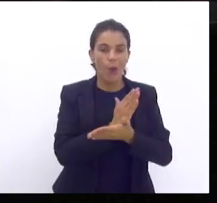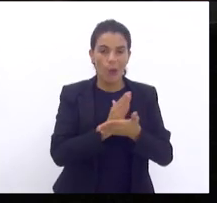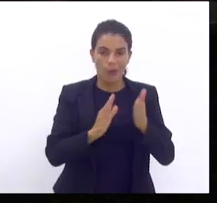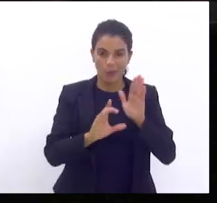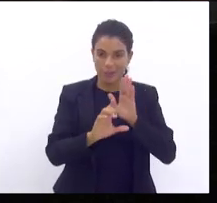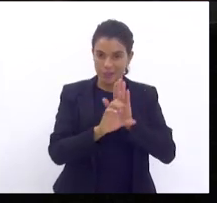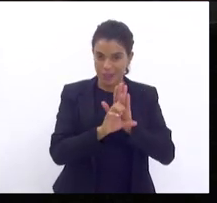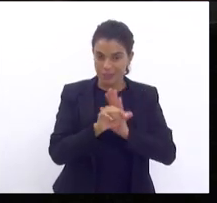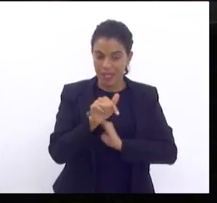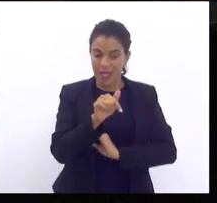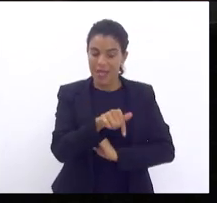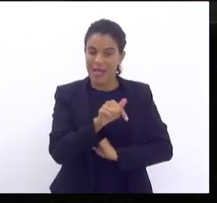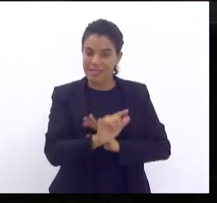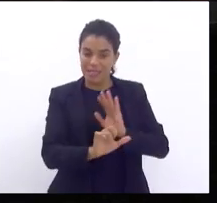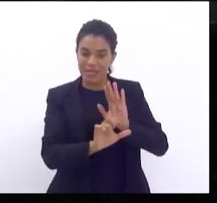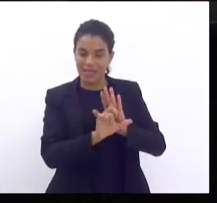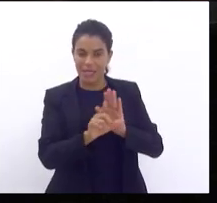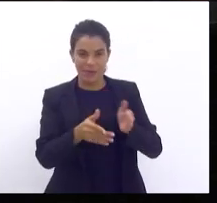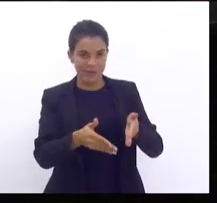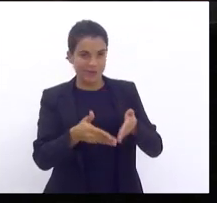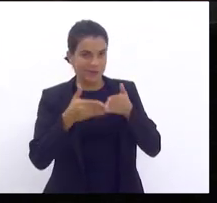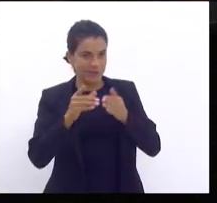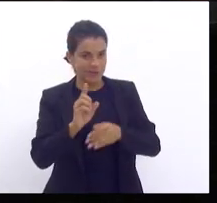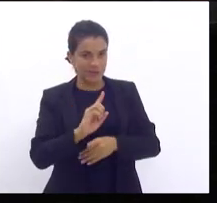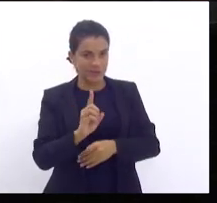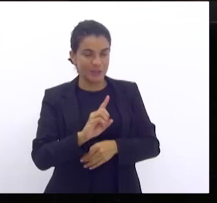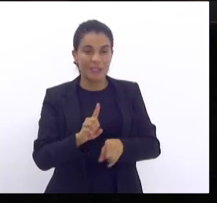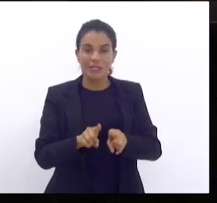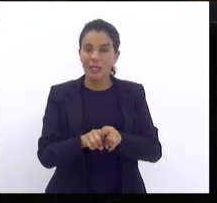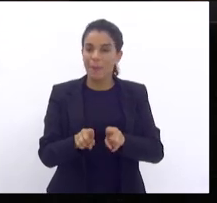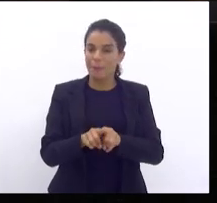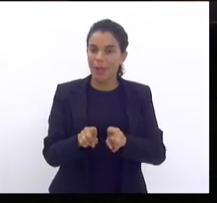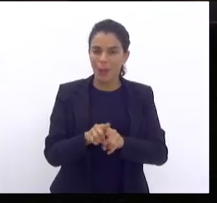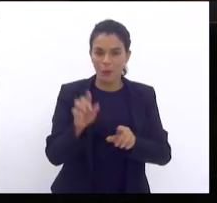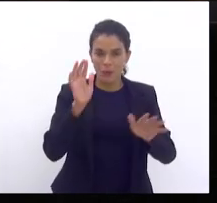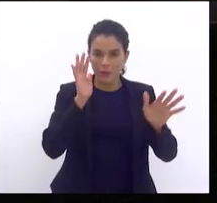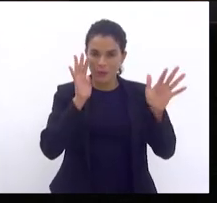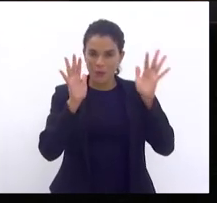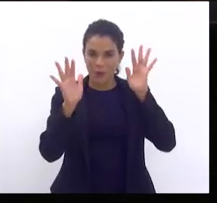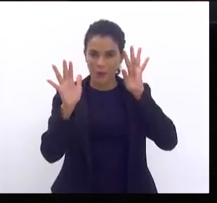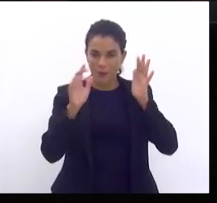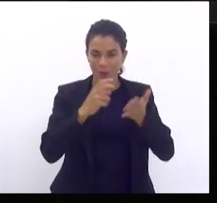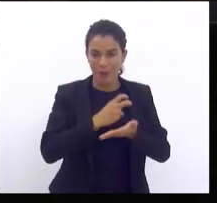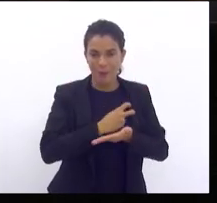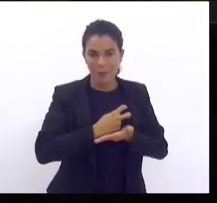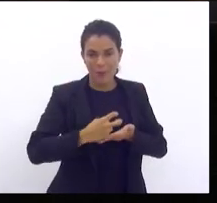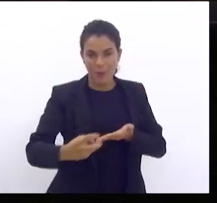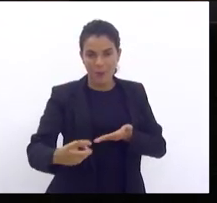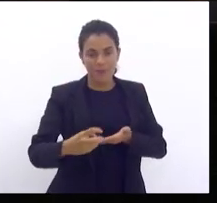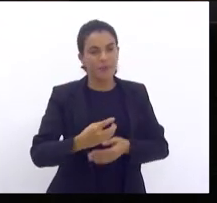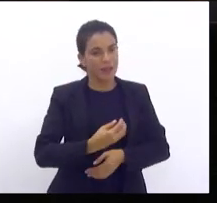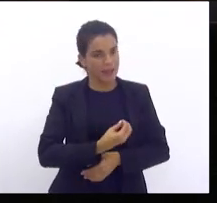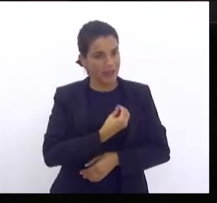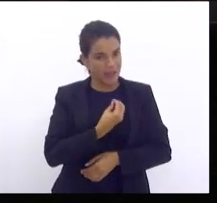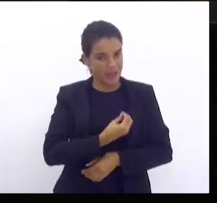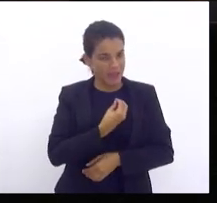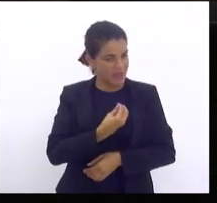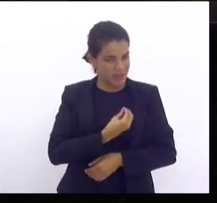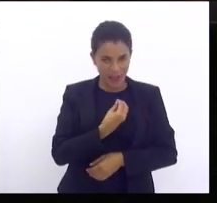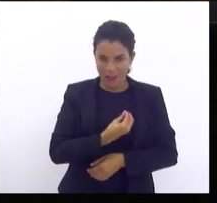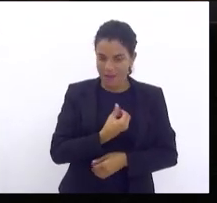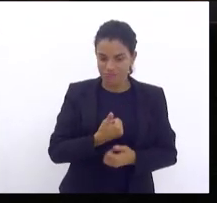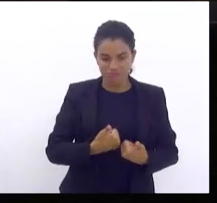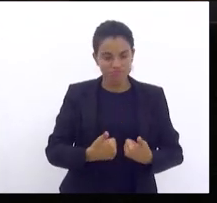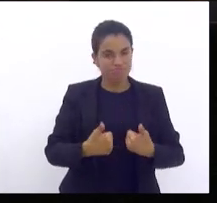Essa não foi suspensa nem sequer foi cogitada a validade da mesma ela tá em pé